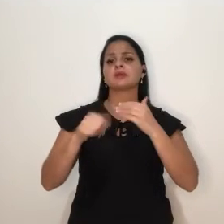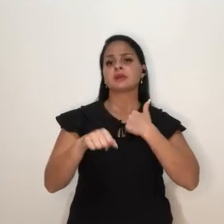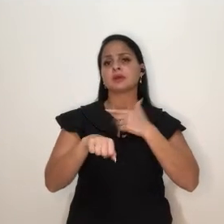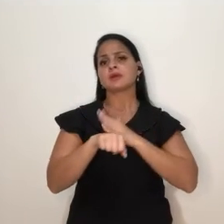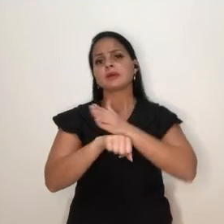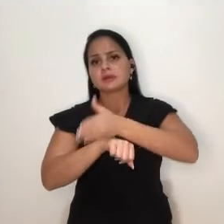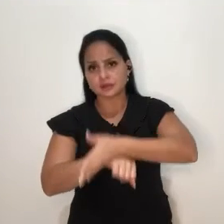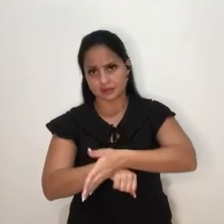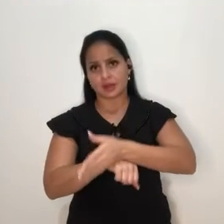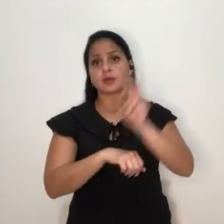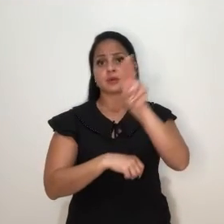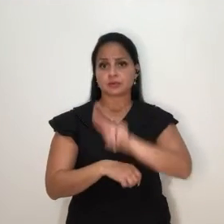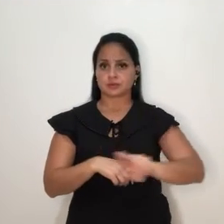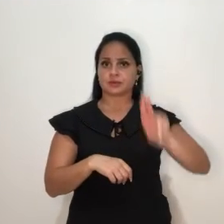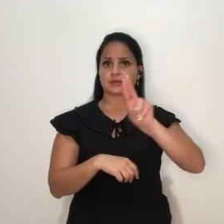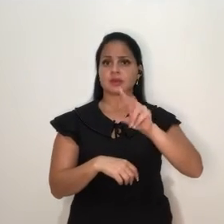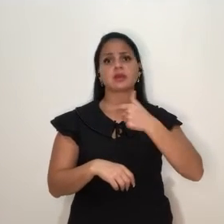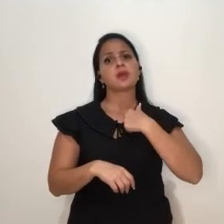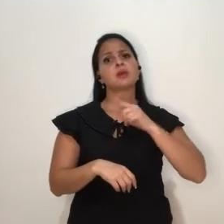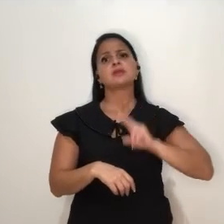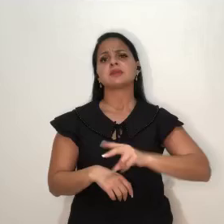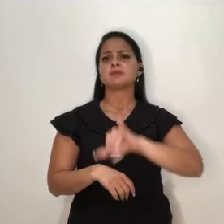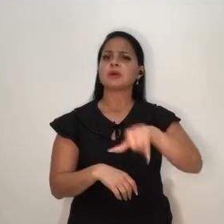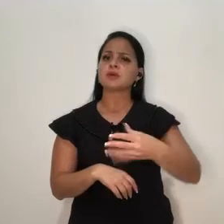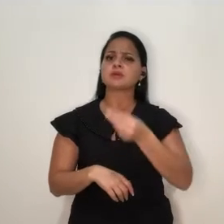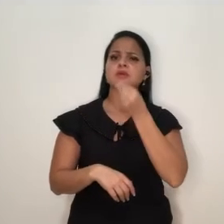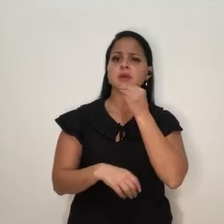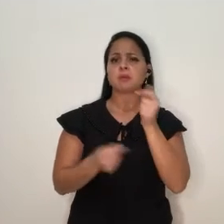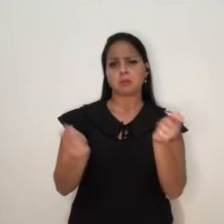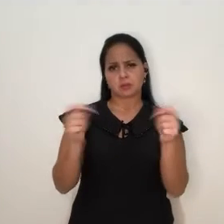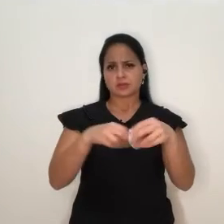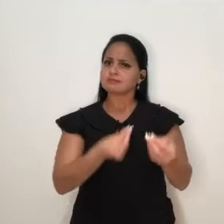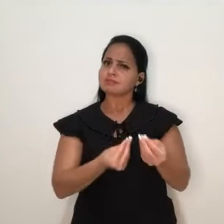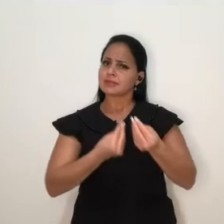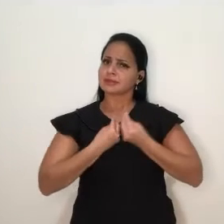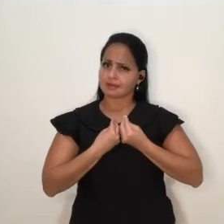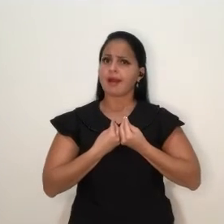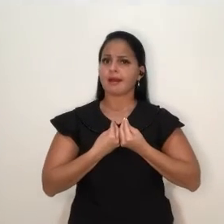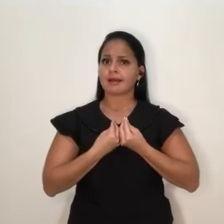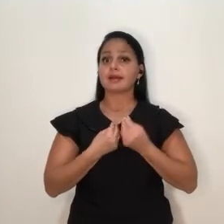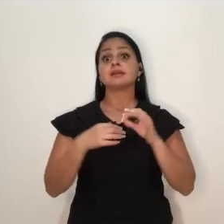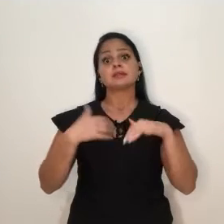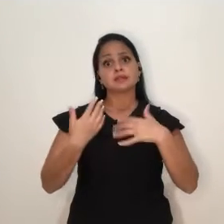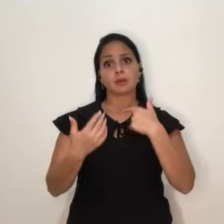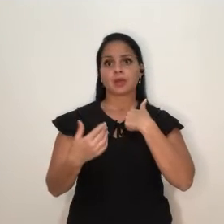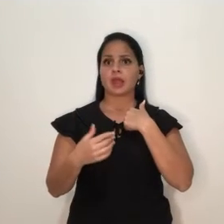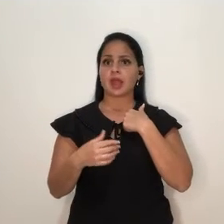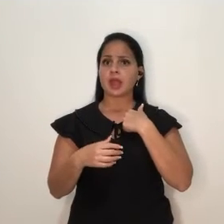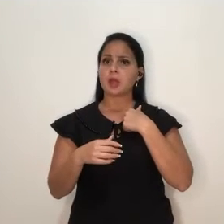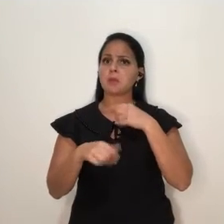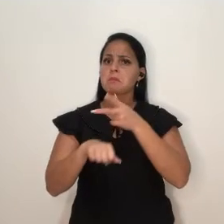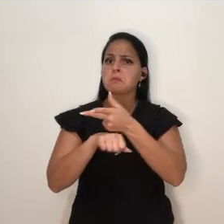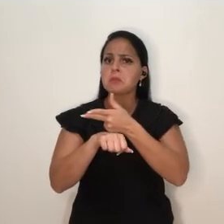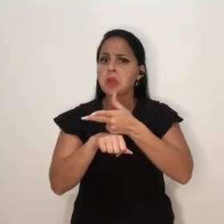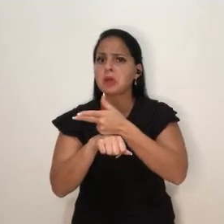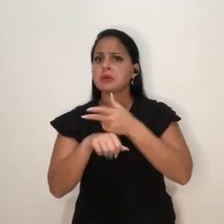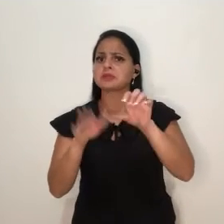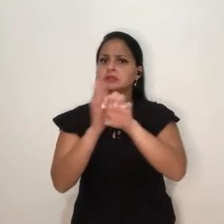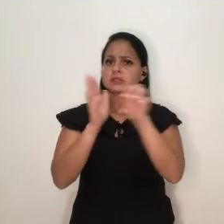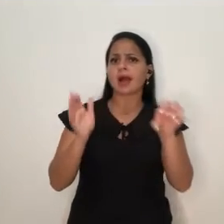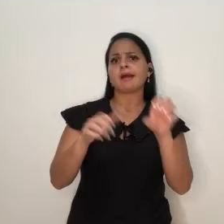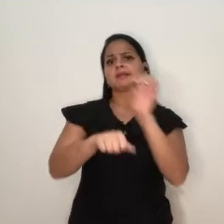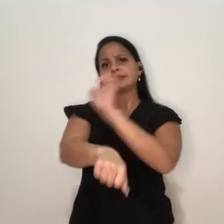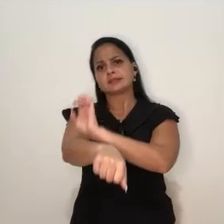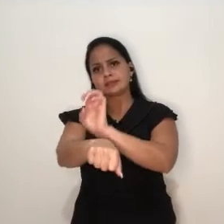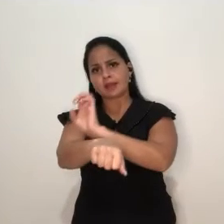pudesse me oferecer, e foi em uma dessas buscas por editais, seja de estágio ou intercâmbio, que eu encontrei de mobilidade acadêmica.